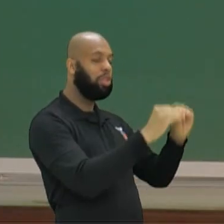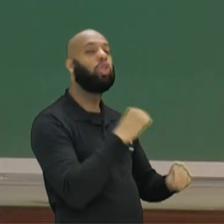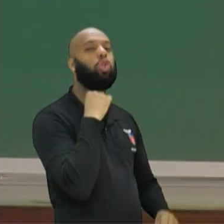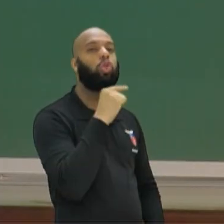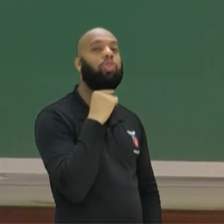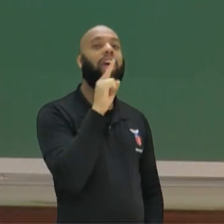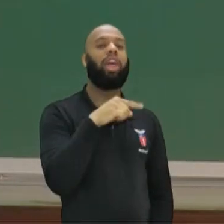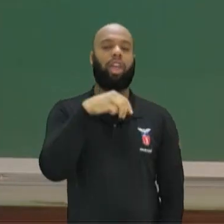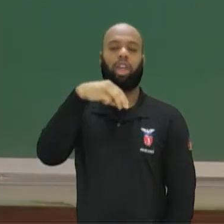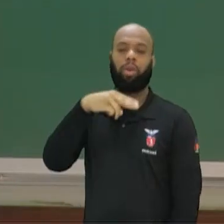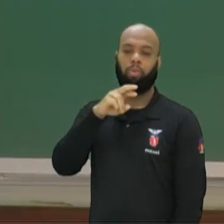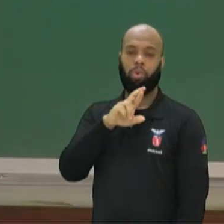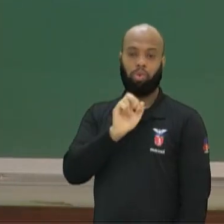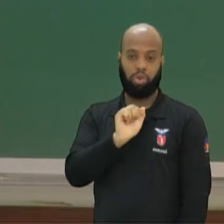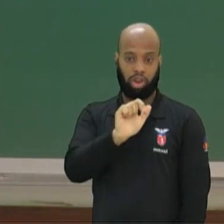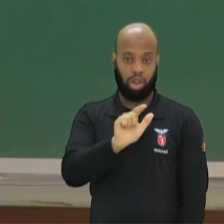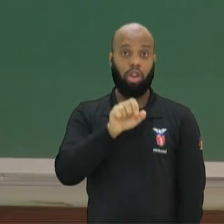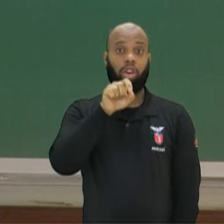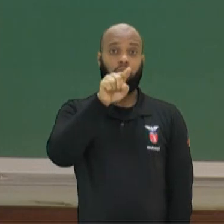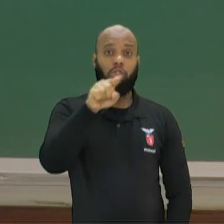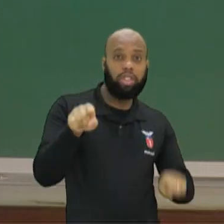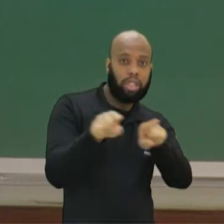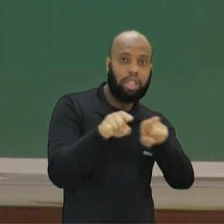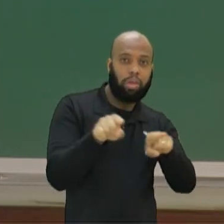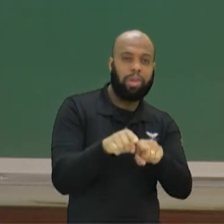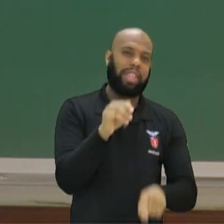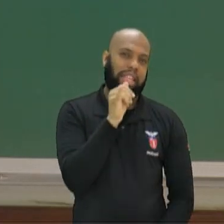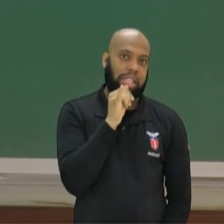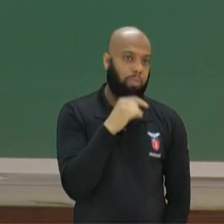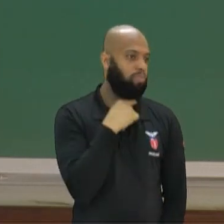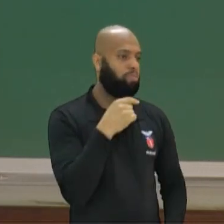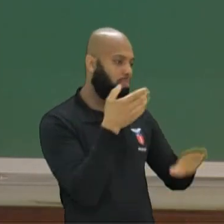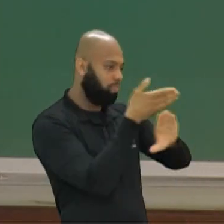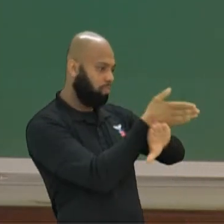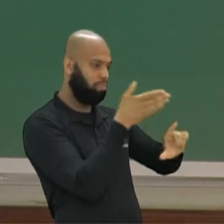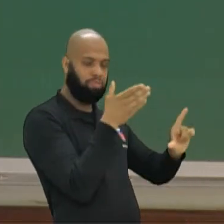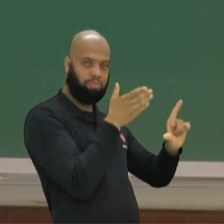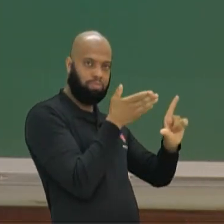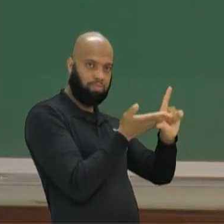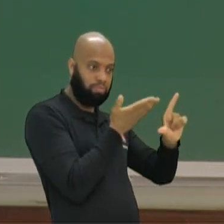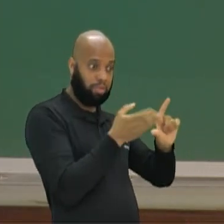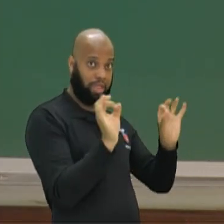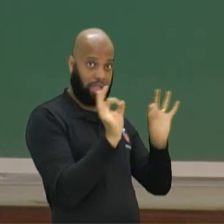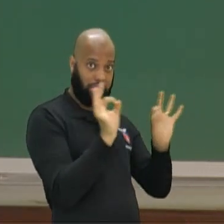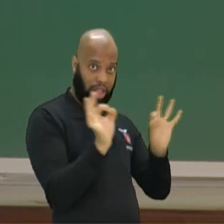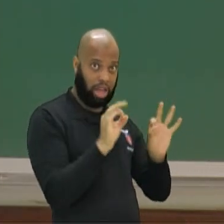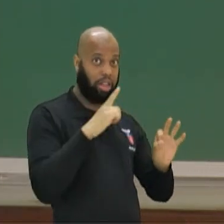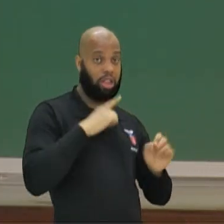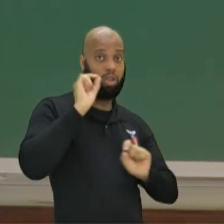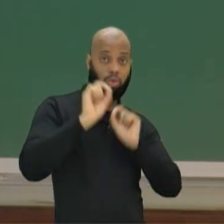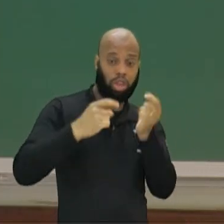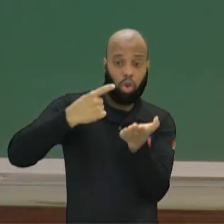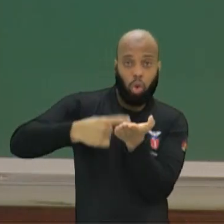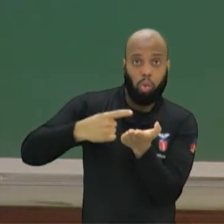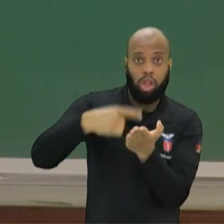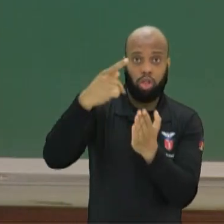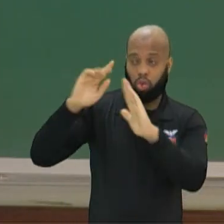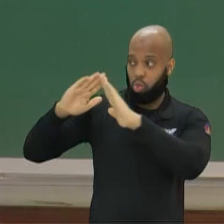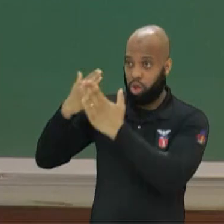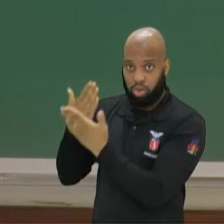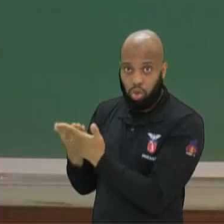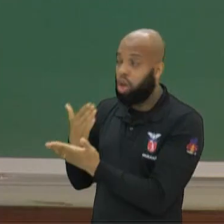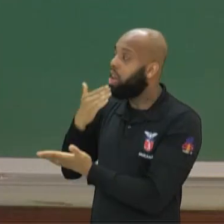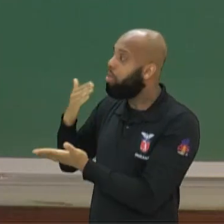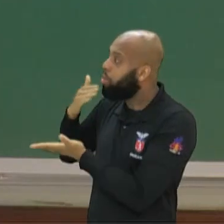seus professores. E o pessoal que pega as trilhas pedagógicas, as atividades na escola, não esqueçam de entrar em contato para poder marcar, não só